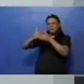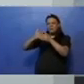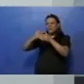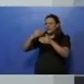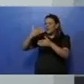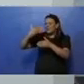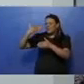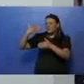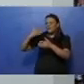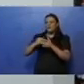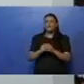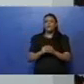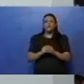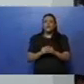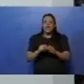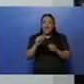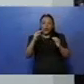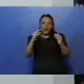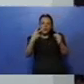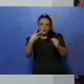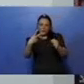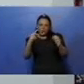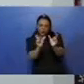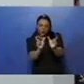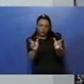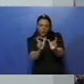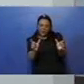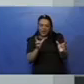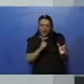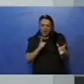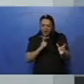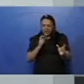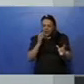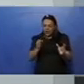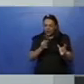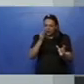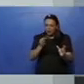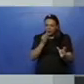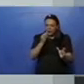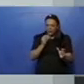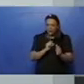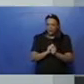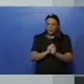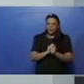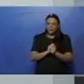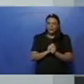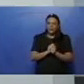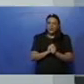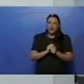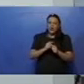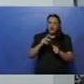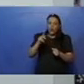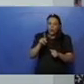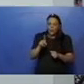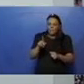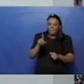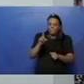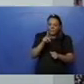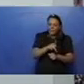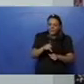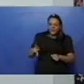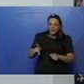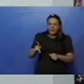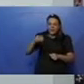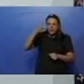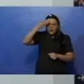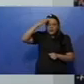segundo parágrafo, eu já vejo um argumento. Nós já vemos. A eleição de Donald Trump. Por que ele é um argumento? Porque o Donald Trump